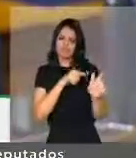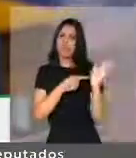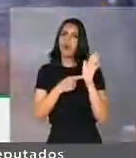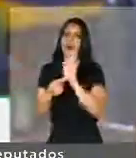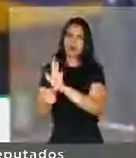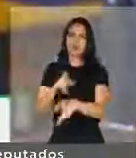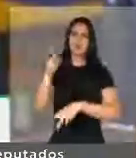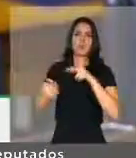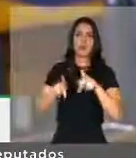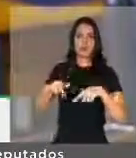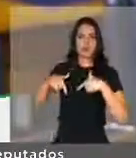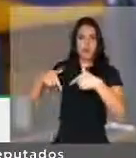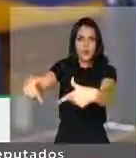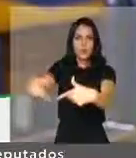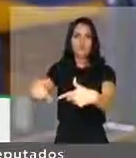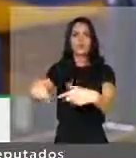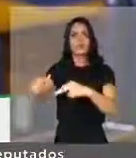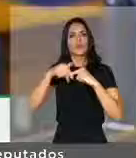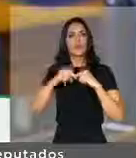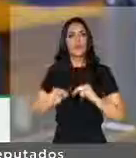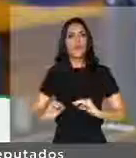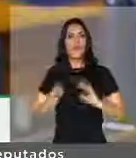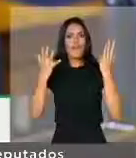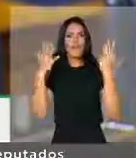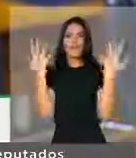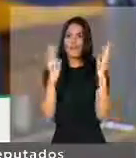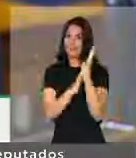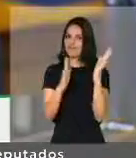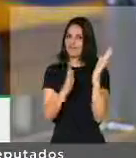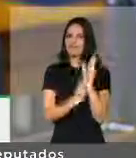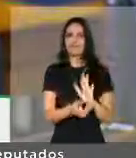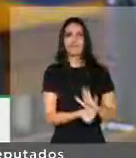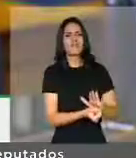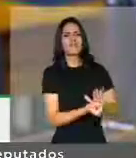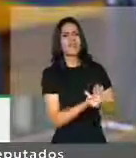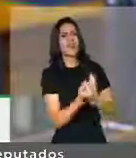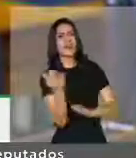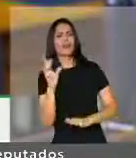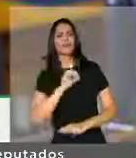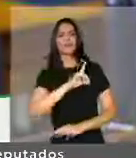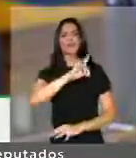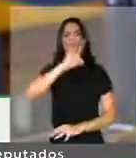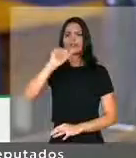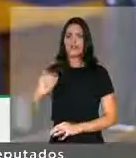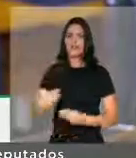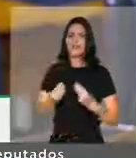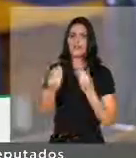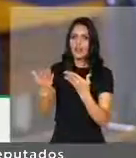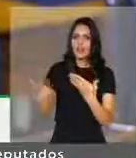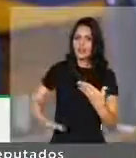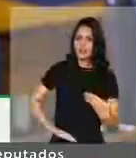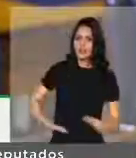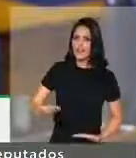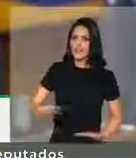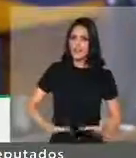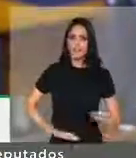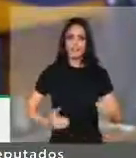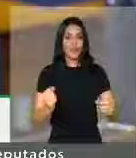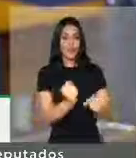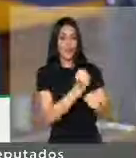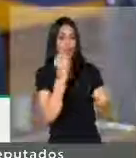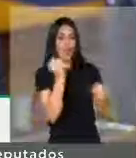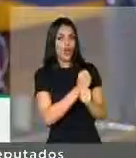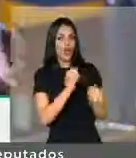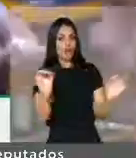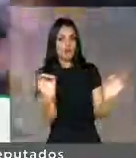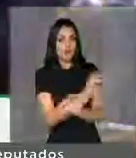ações o motivo de se comemorar. Foram vários dias de entrega de serviços e obras, presidente Manato,